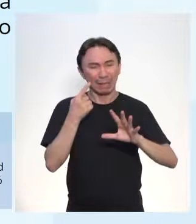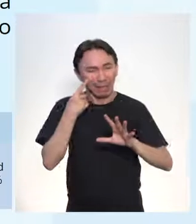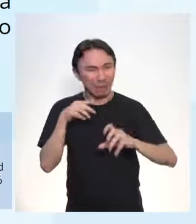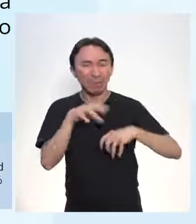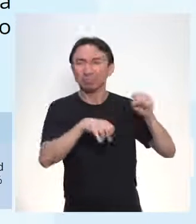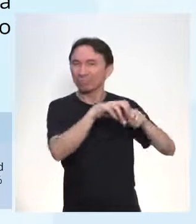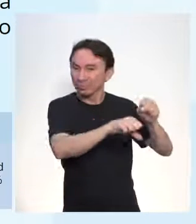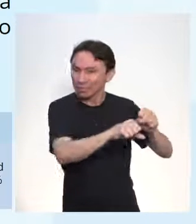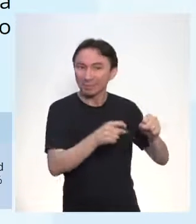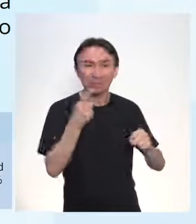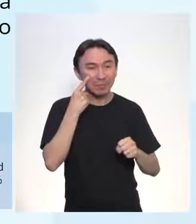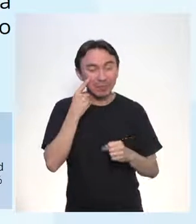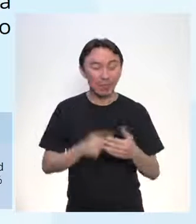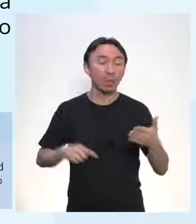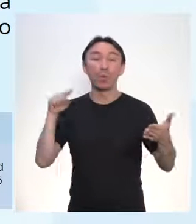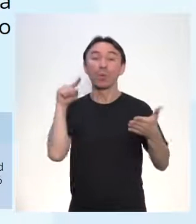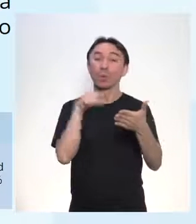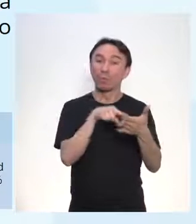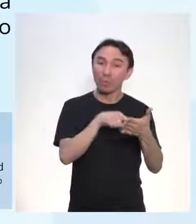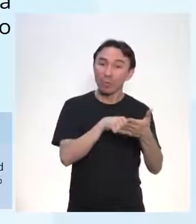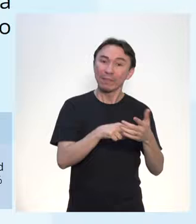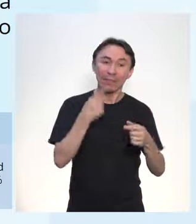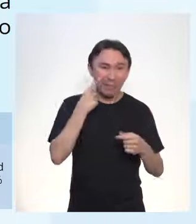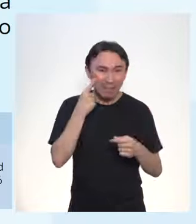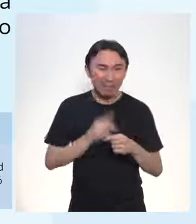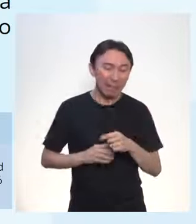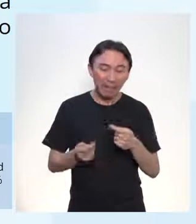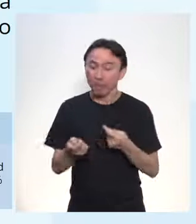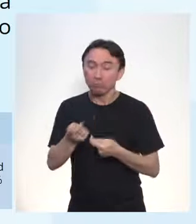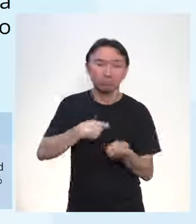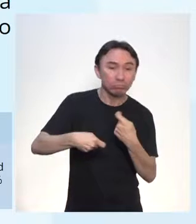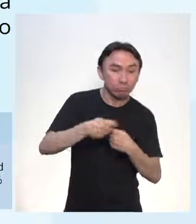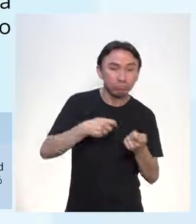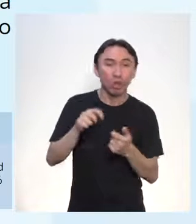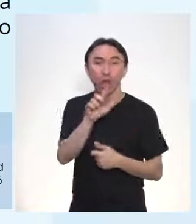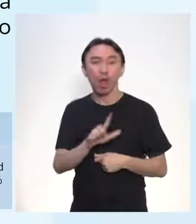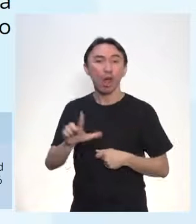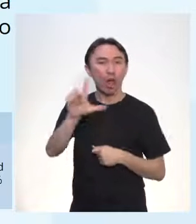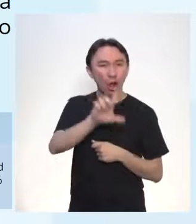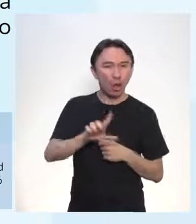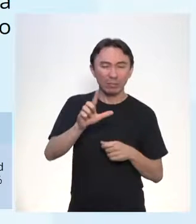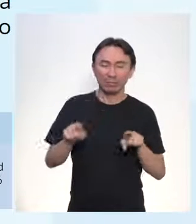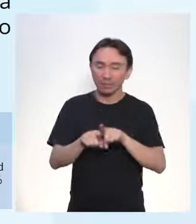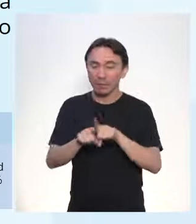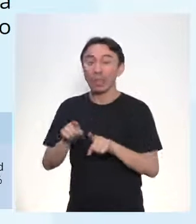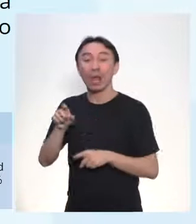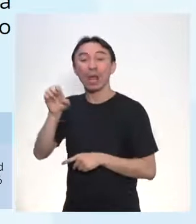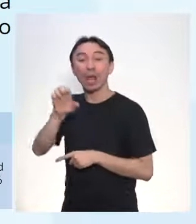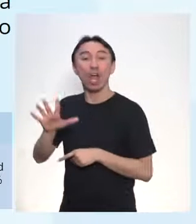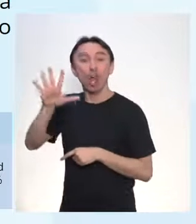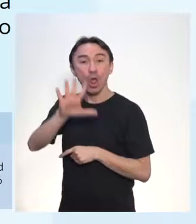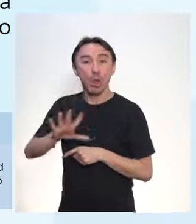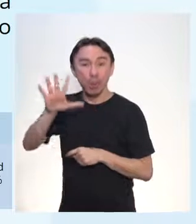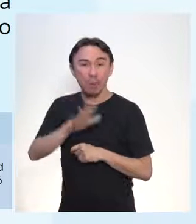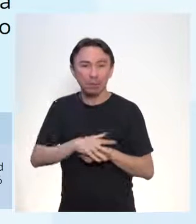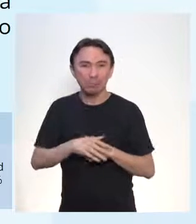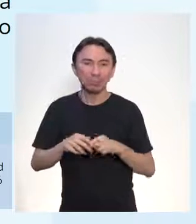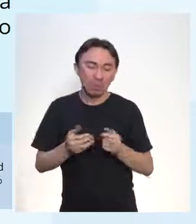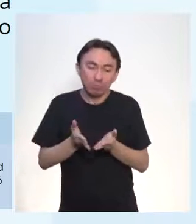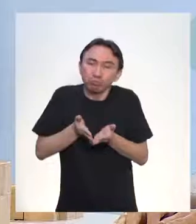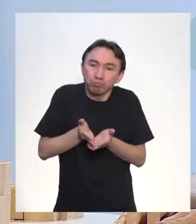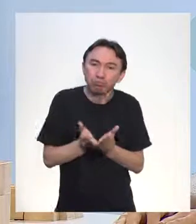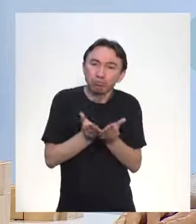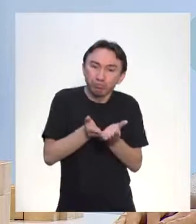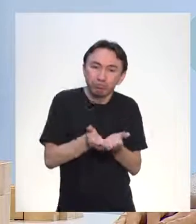mercantil e o domínio europeu sobre os mares e o contraponto oriental. Olha só, pessoal, na última